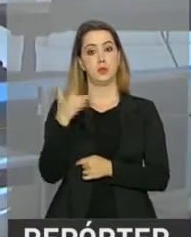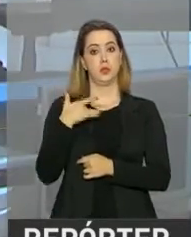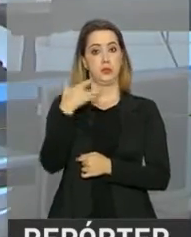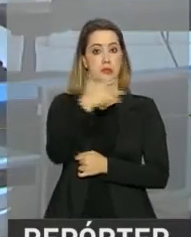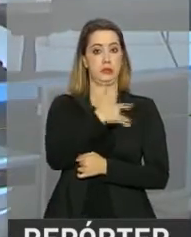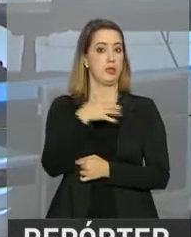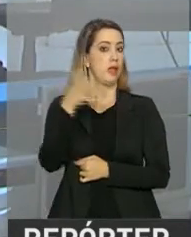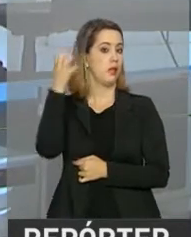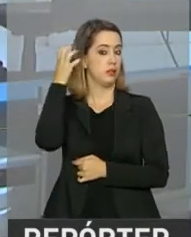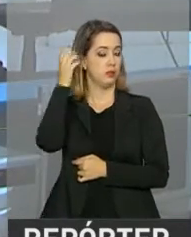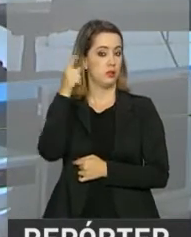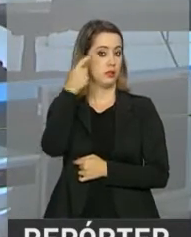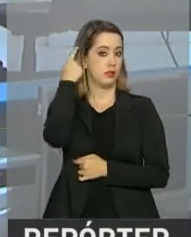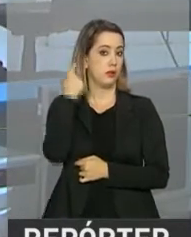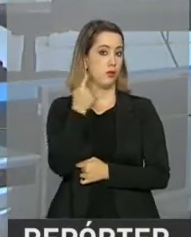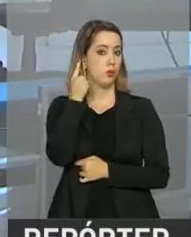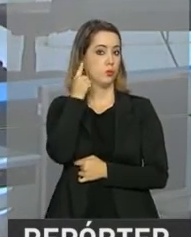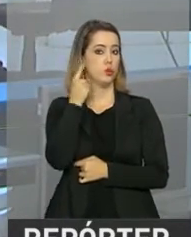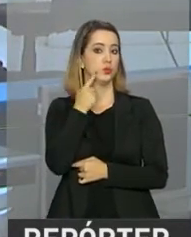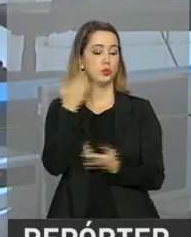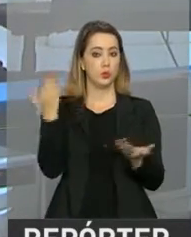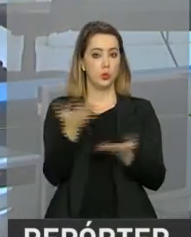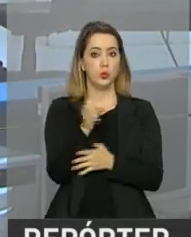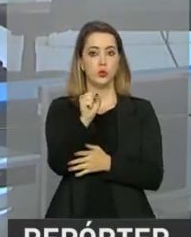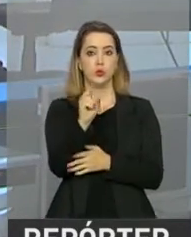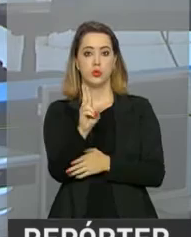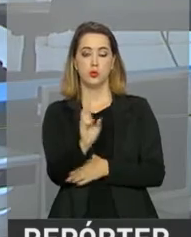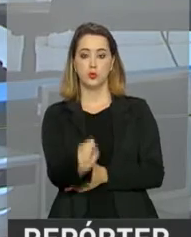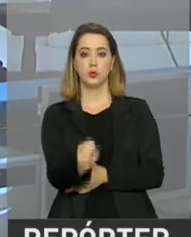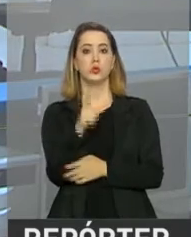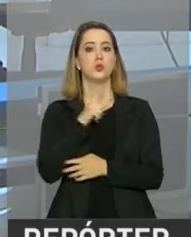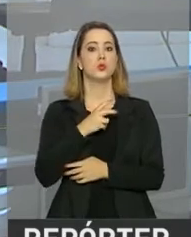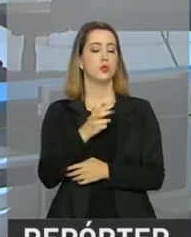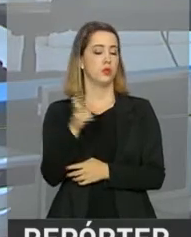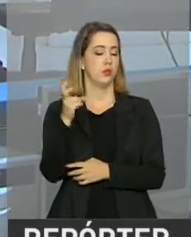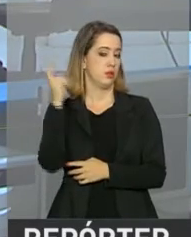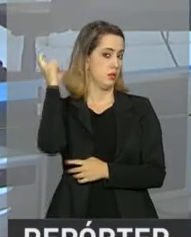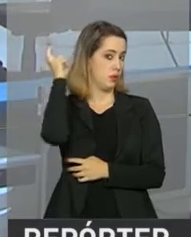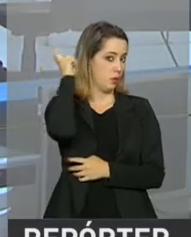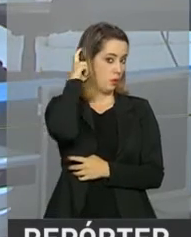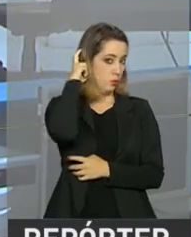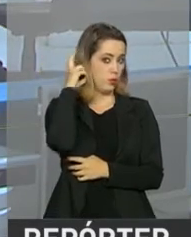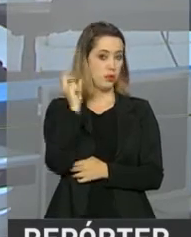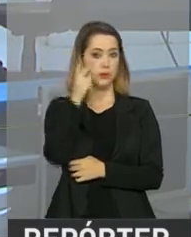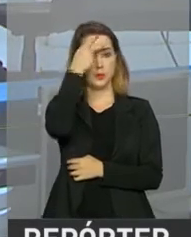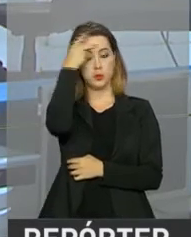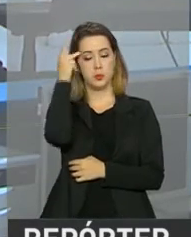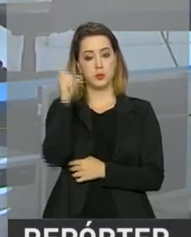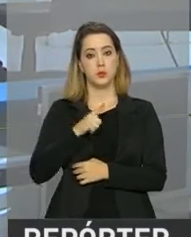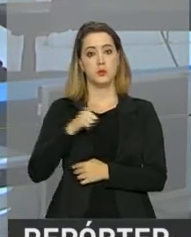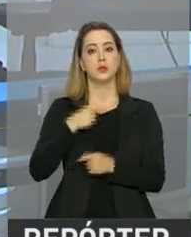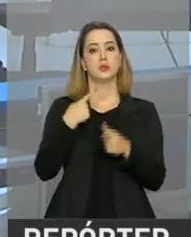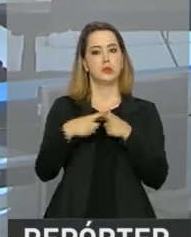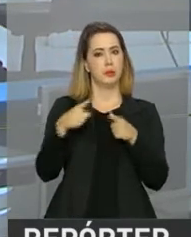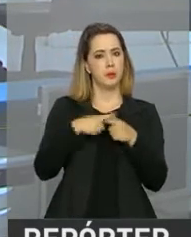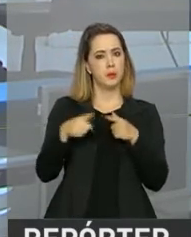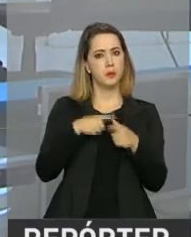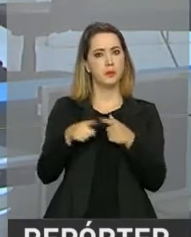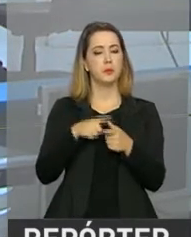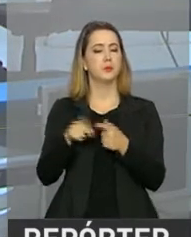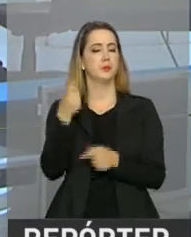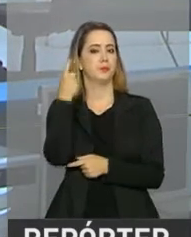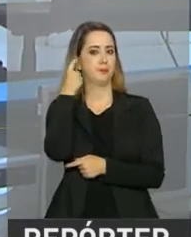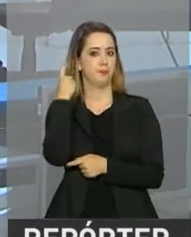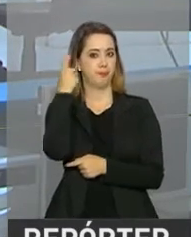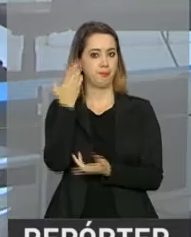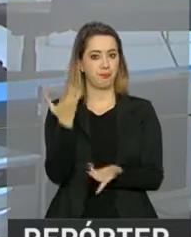Desde 1999, o SUS oferece um implante coclear para a população que sofre de deficiência auditiva e precisa do